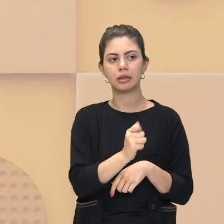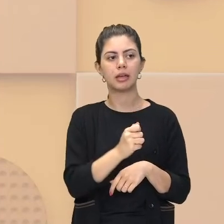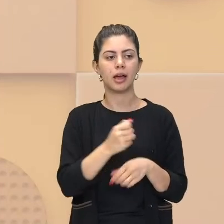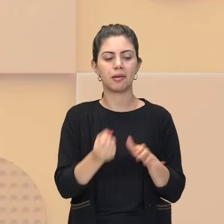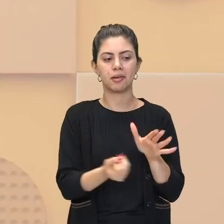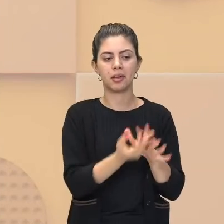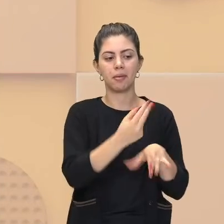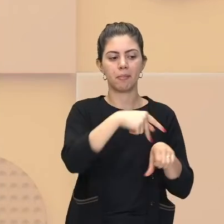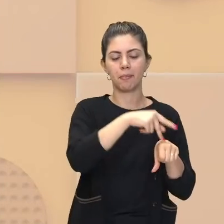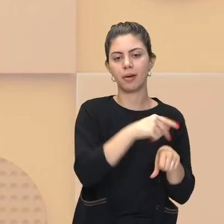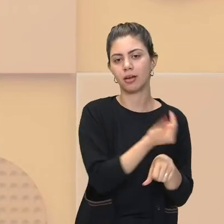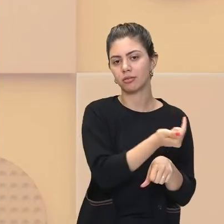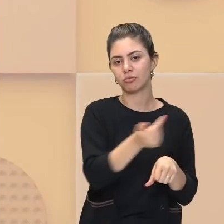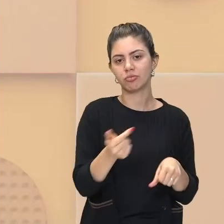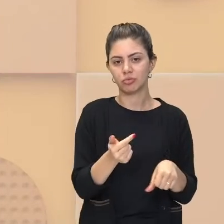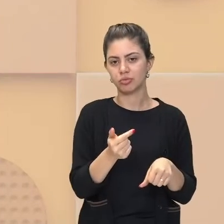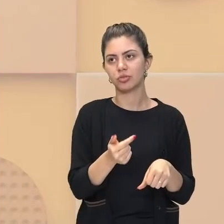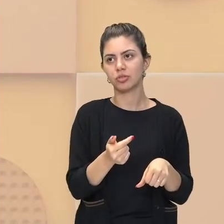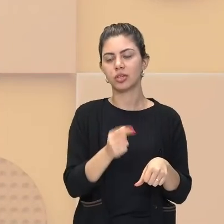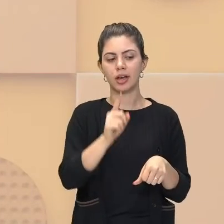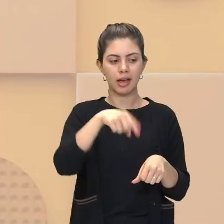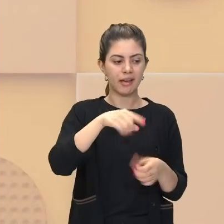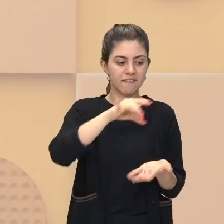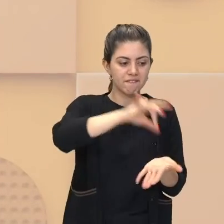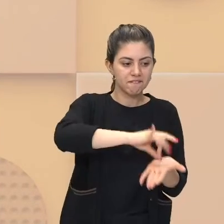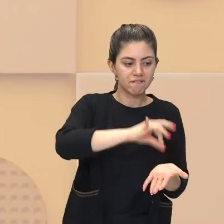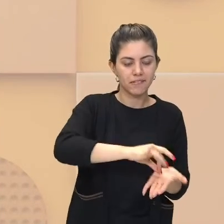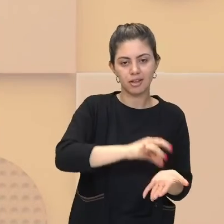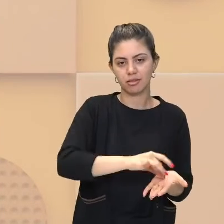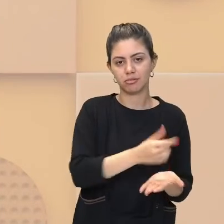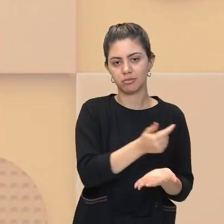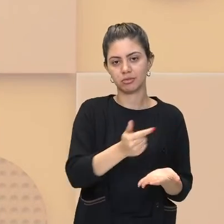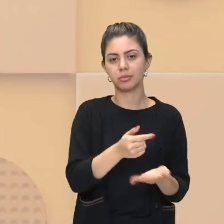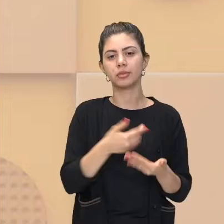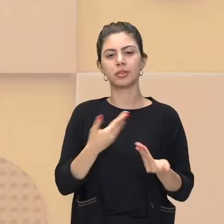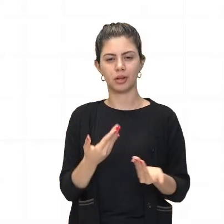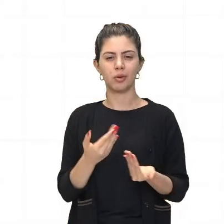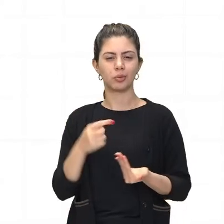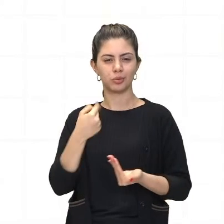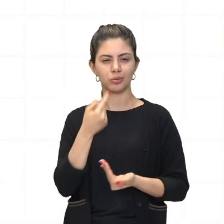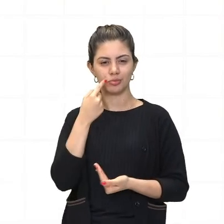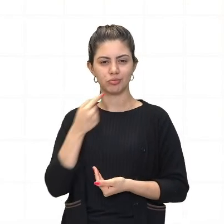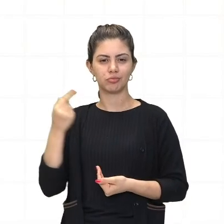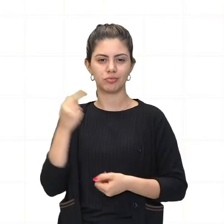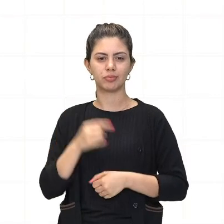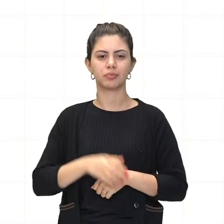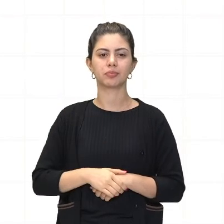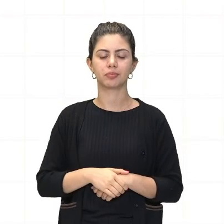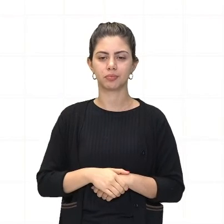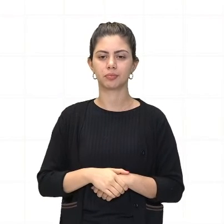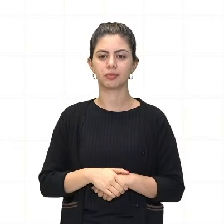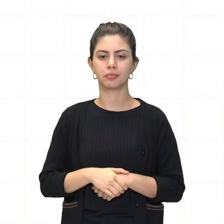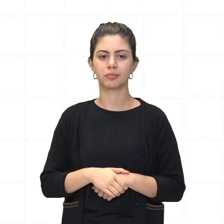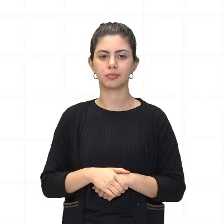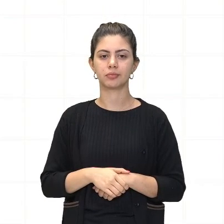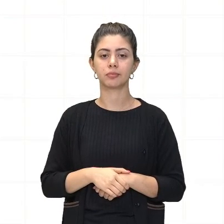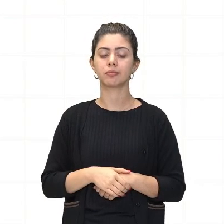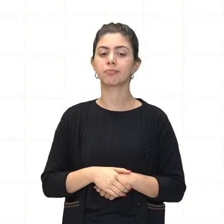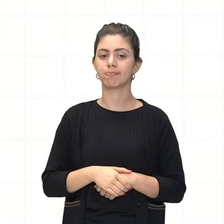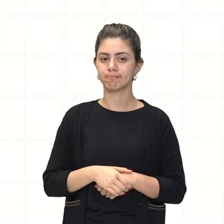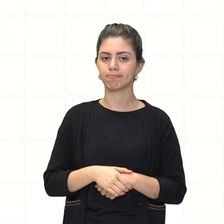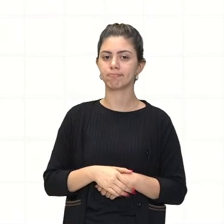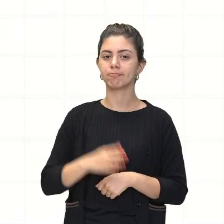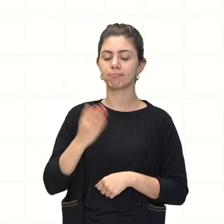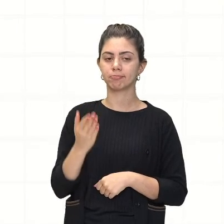enquanto um Estado, enquanto um território unificado, que é o que nós vamos ver a partir de agora. Então, a formação da